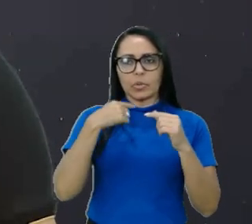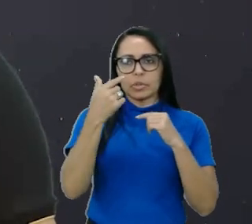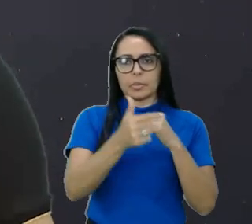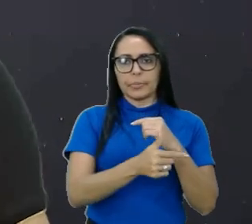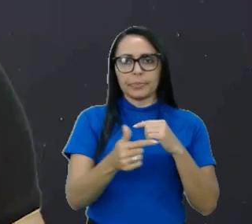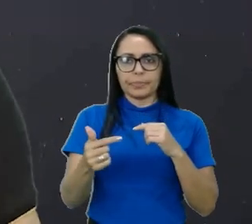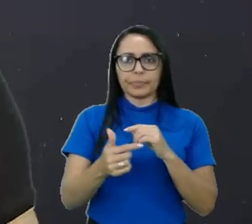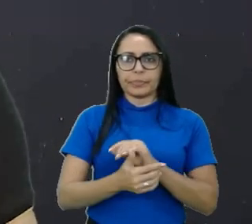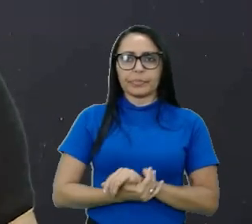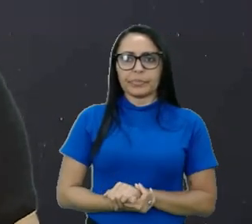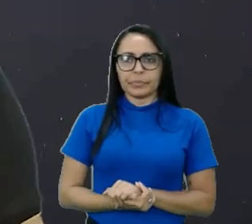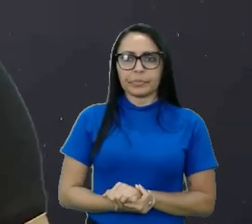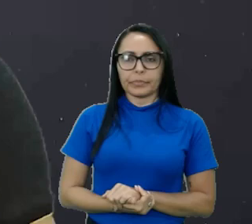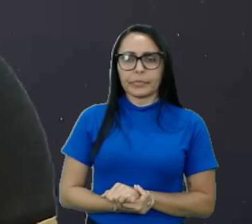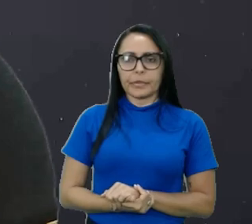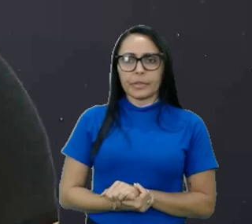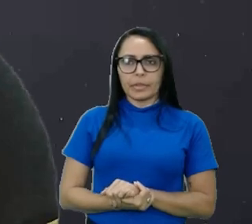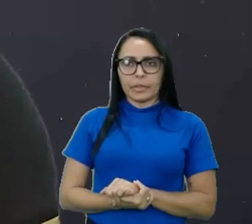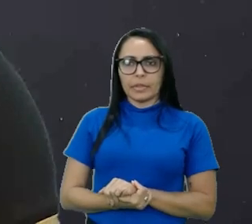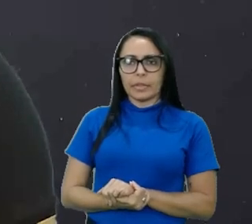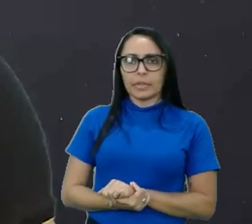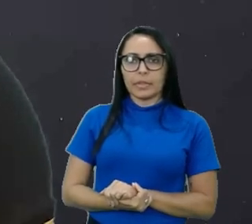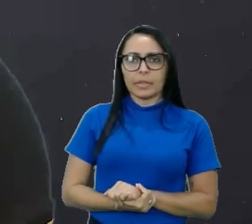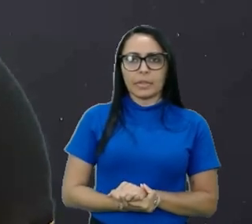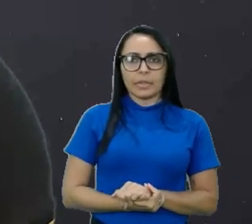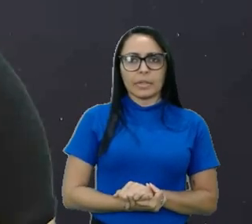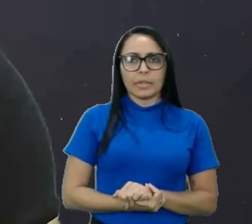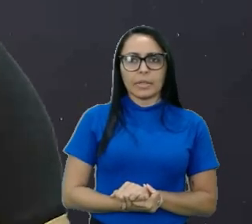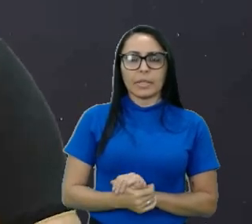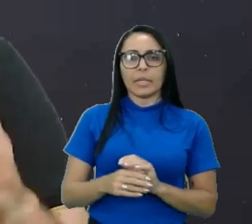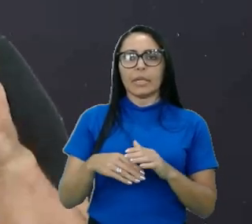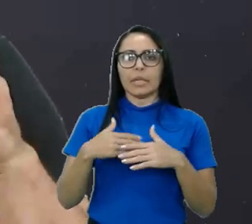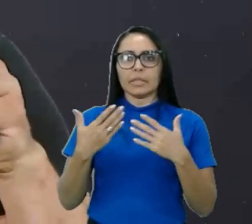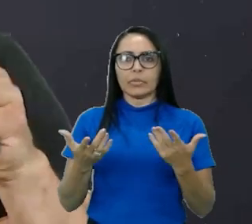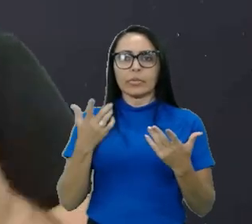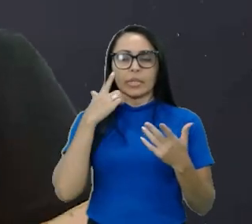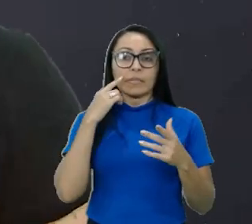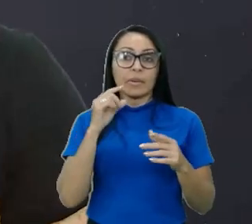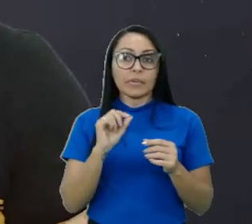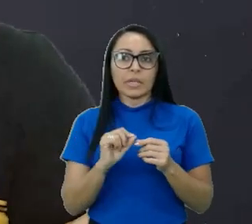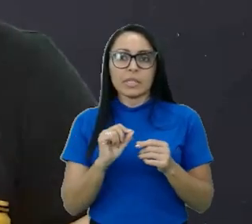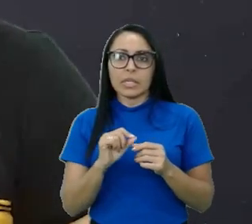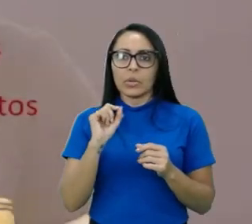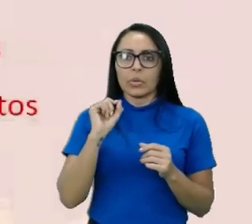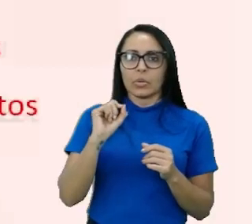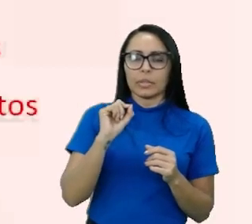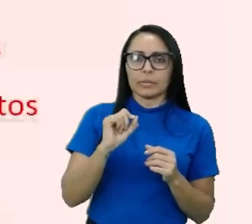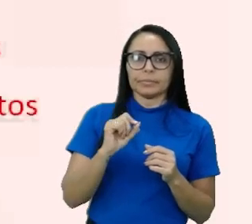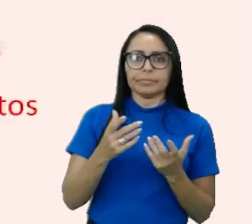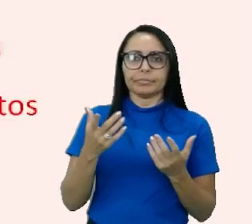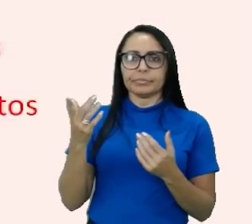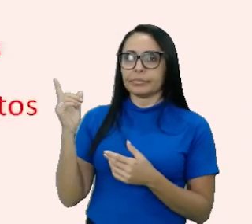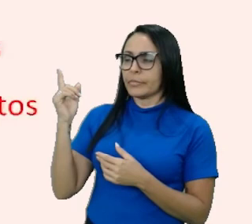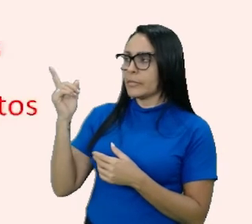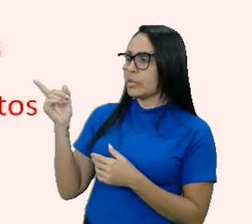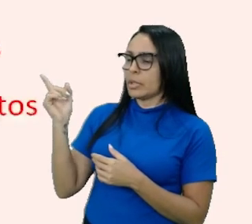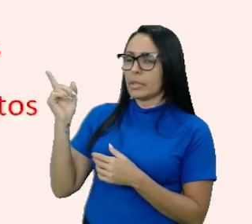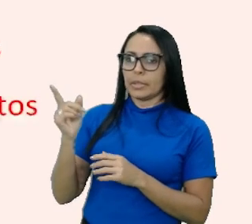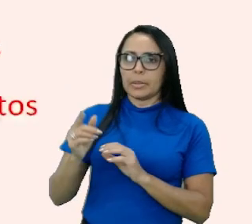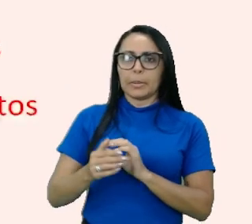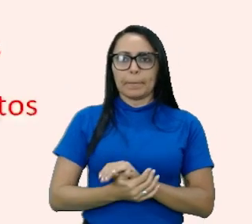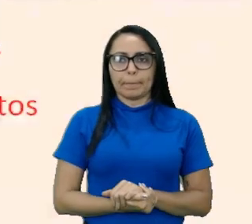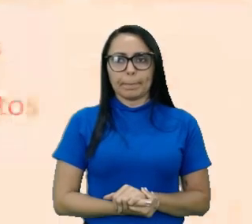no nosso próximo vídeo, tá certo? Então o que você vai fazer? Bota aquela composição, Robertão. Bota